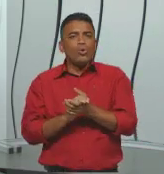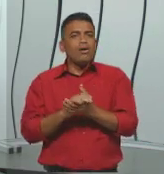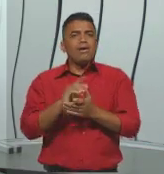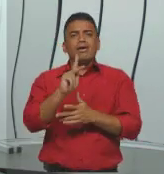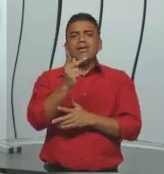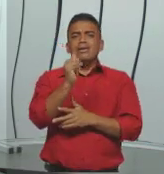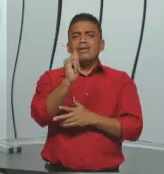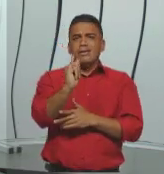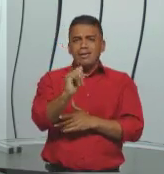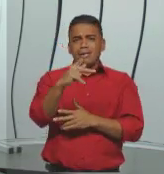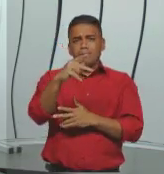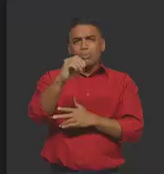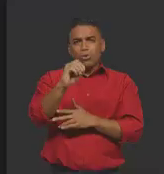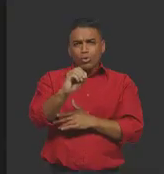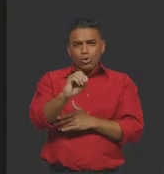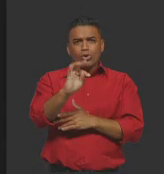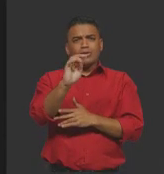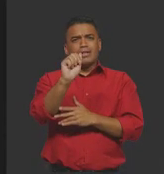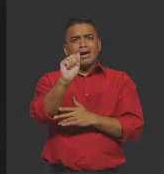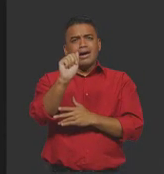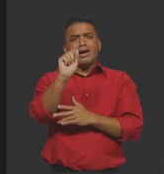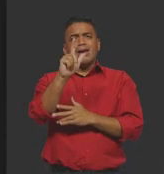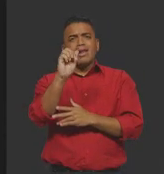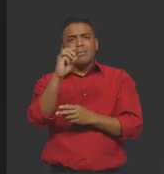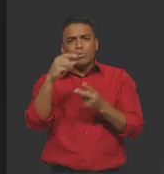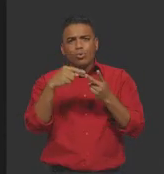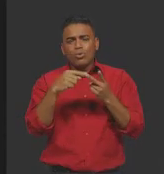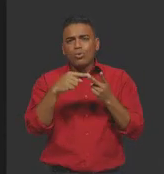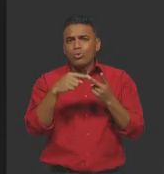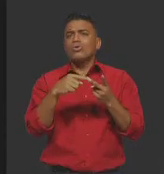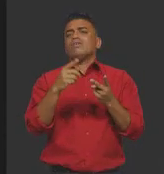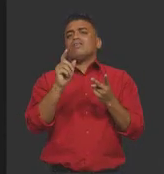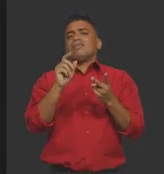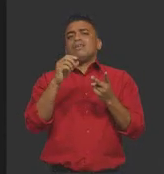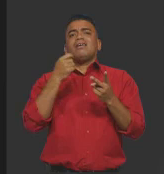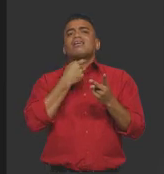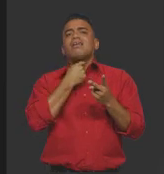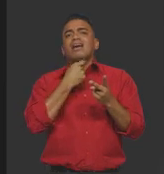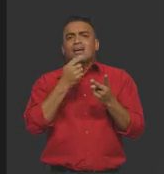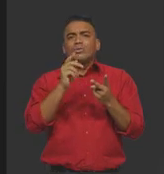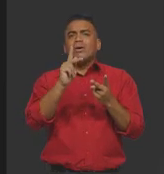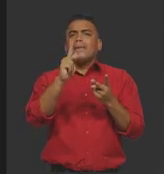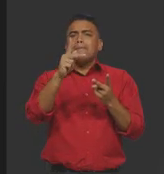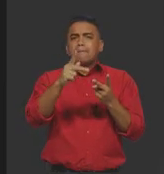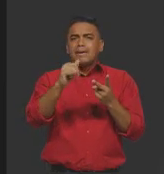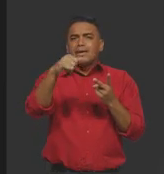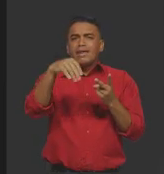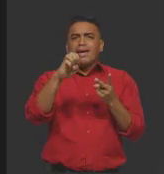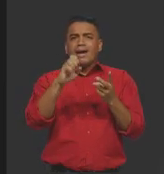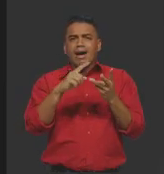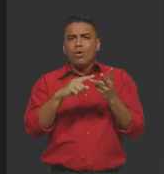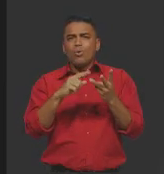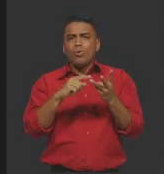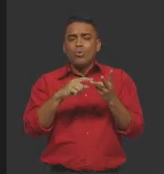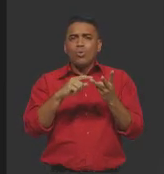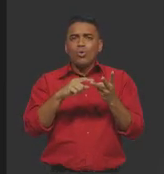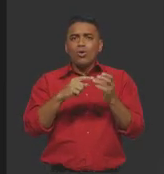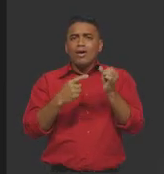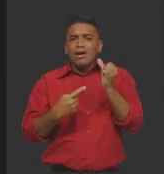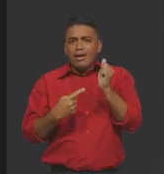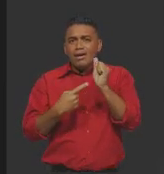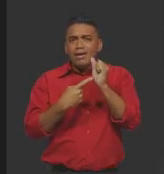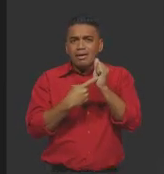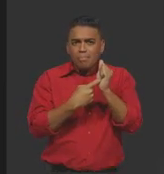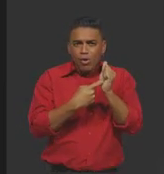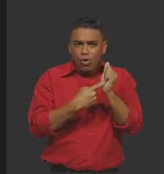falamos da glândula pineal, nós falamos da hipófise. Hoje nós vamos falar da glândula tireoide,